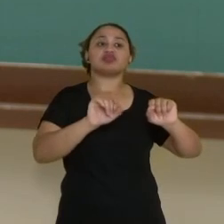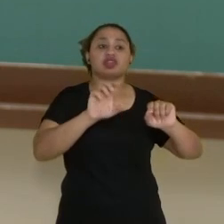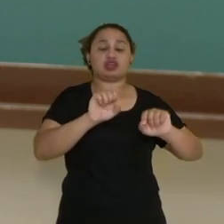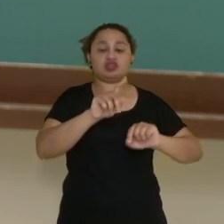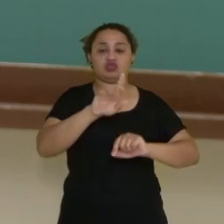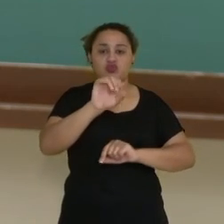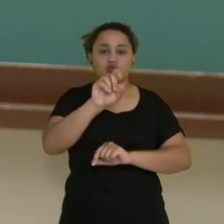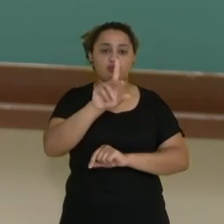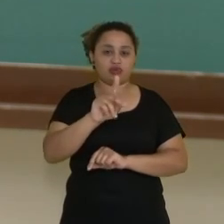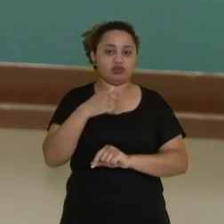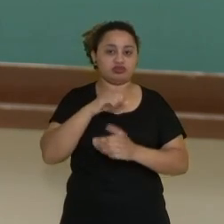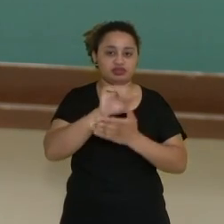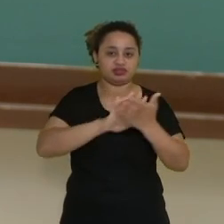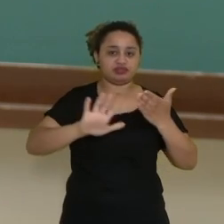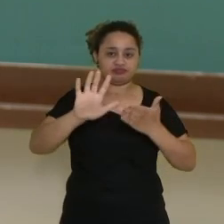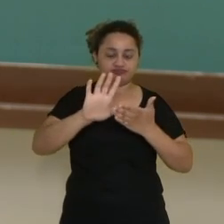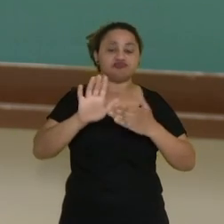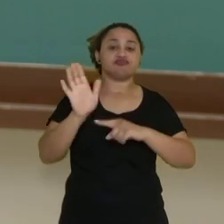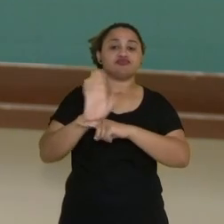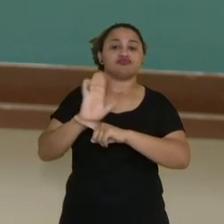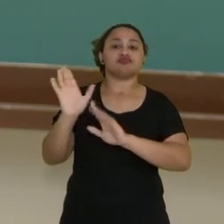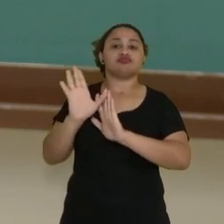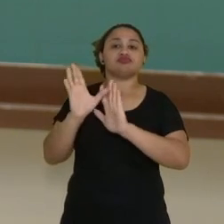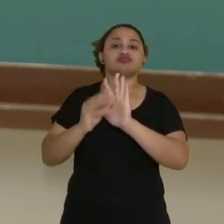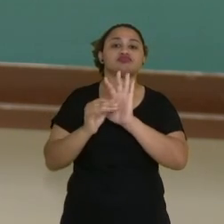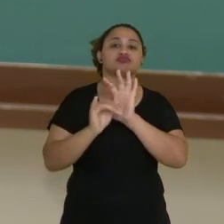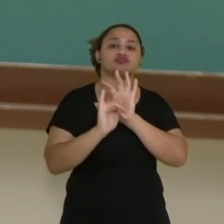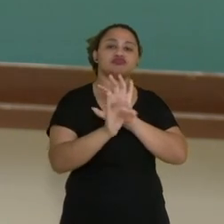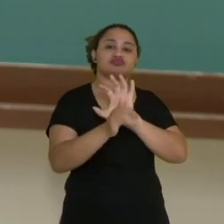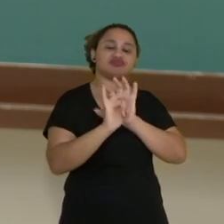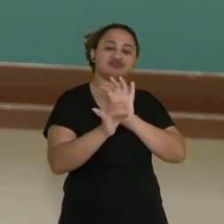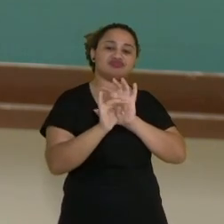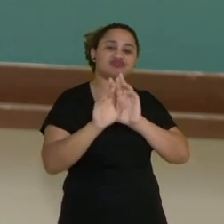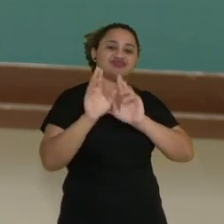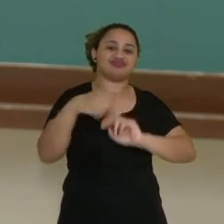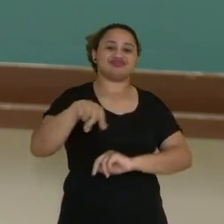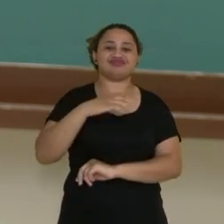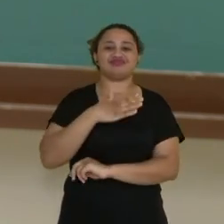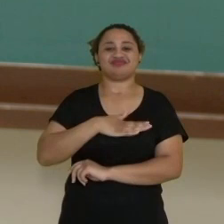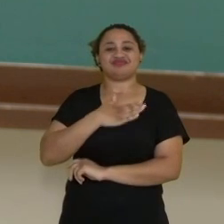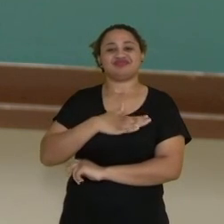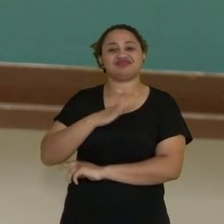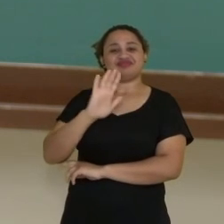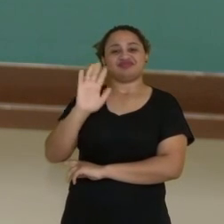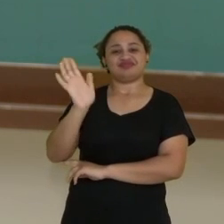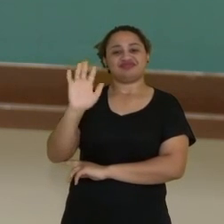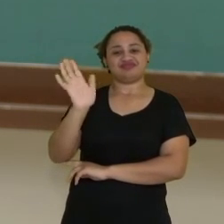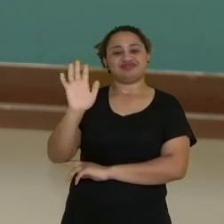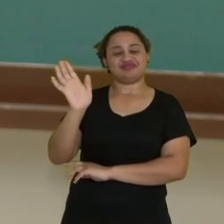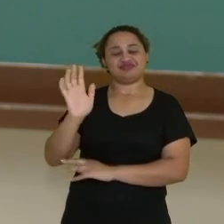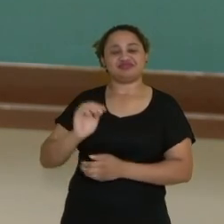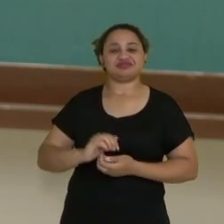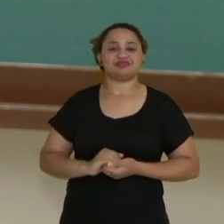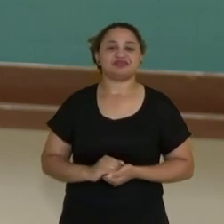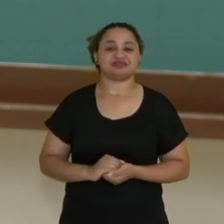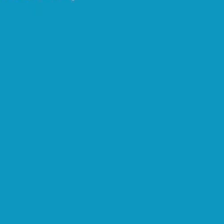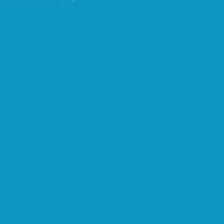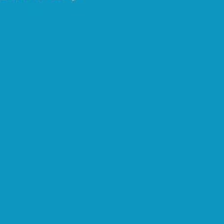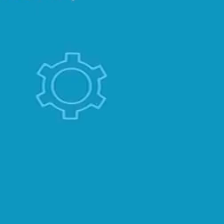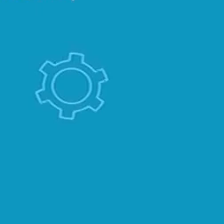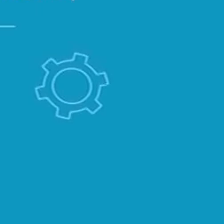del Prado. Neste vídeo falamos sobre fábulas. Espero que vocês tenham gostado e até breve.